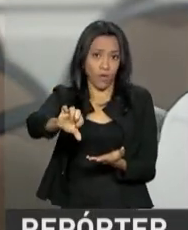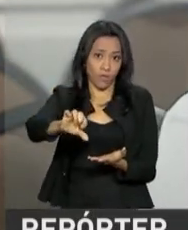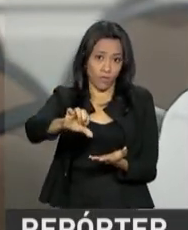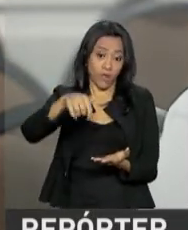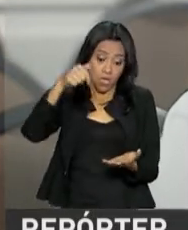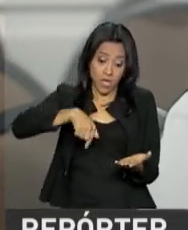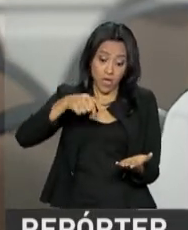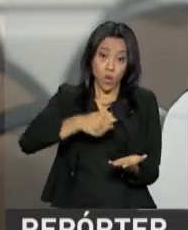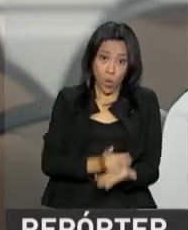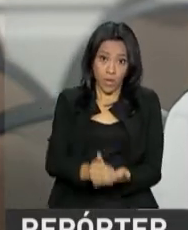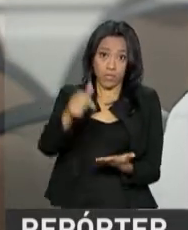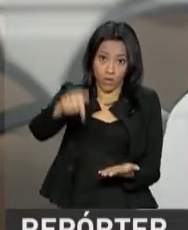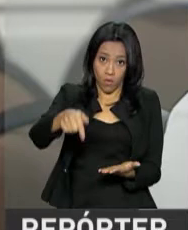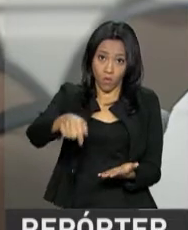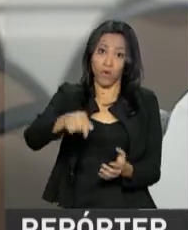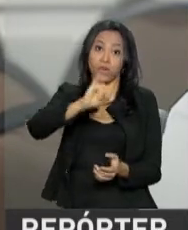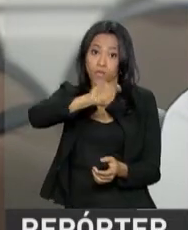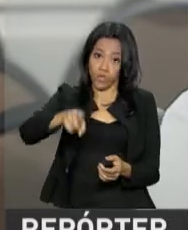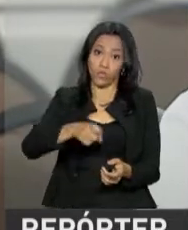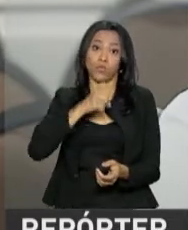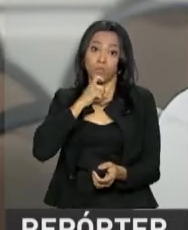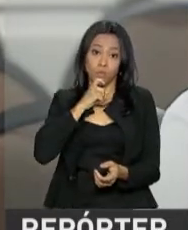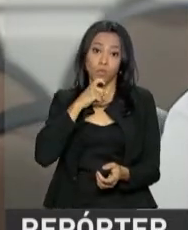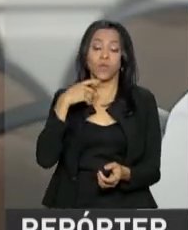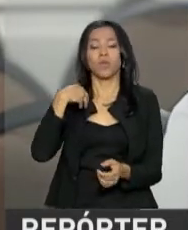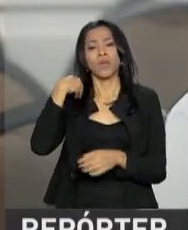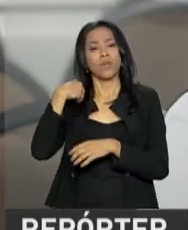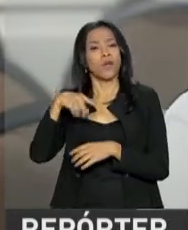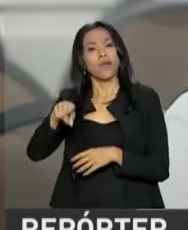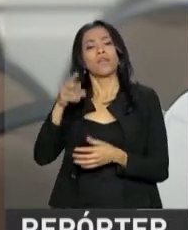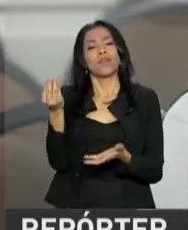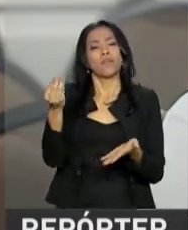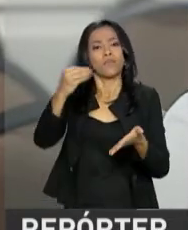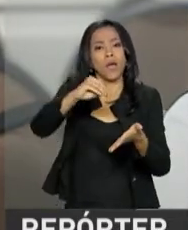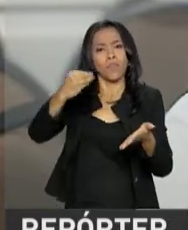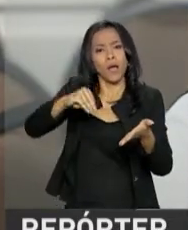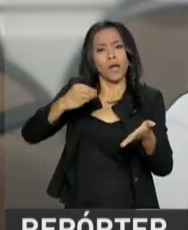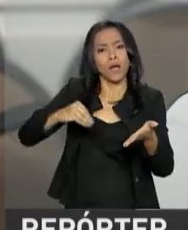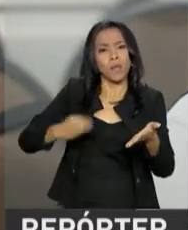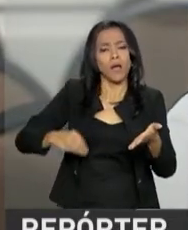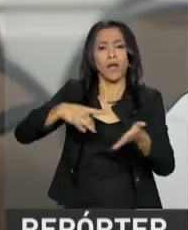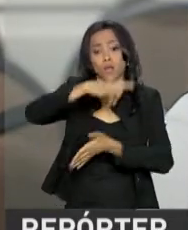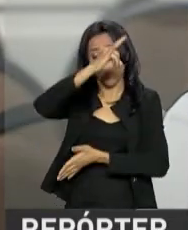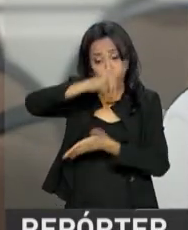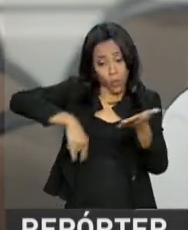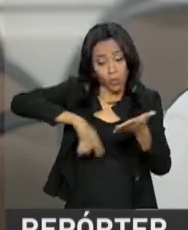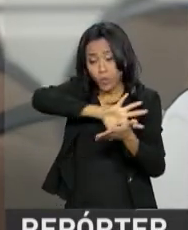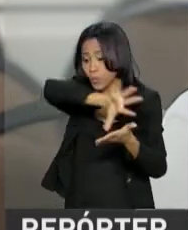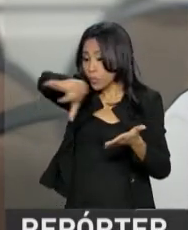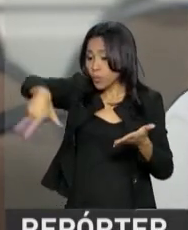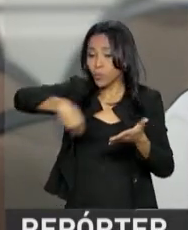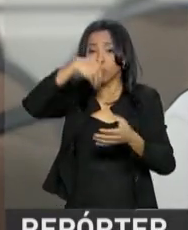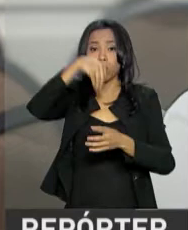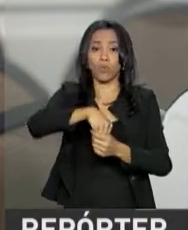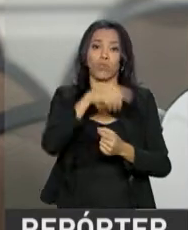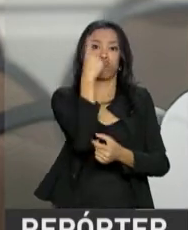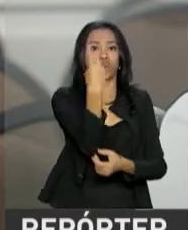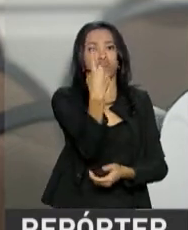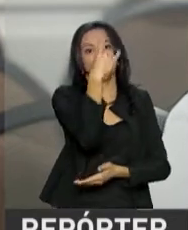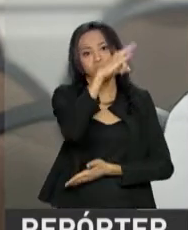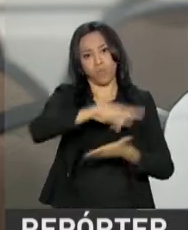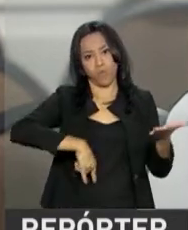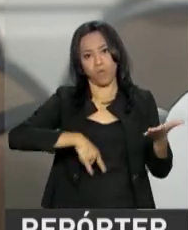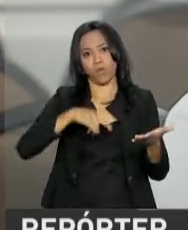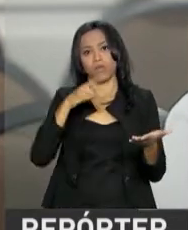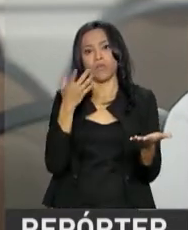2018 mas vamos deixar de ter que forma racista caged tal estudo vai fazendo e social para nós era vamos